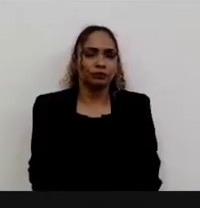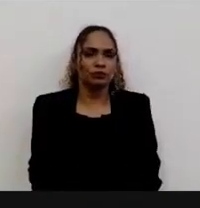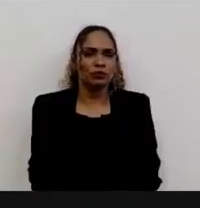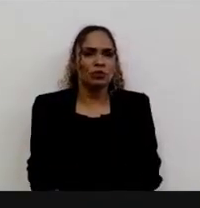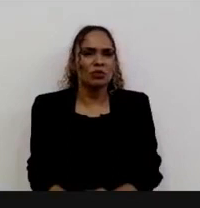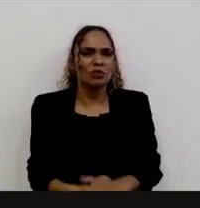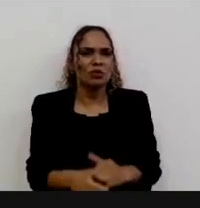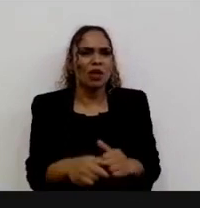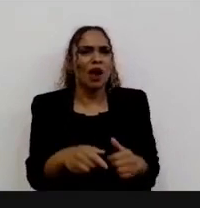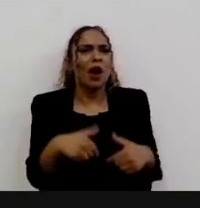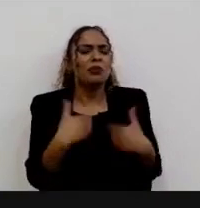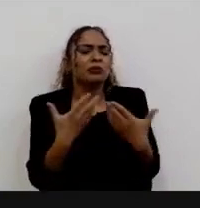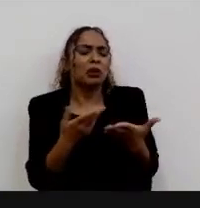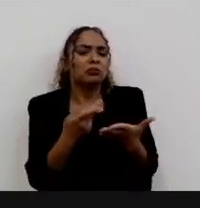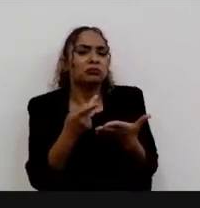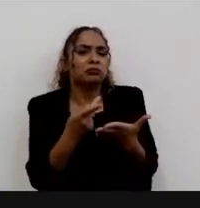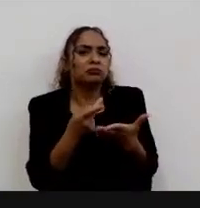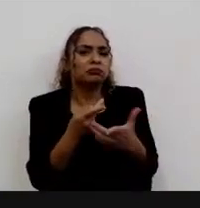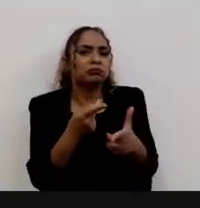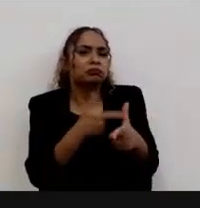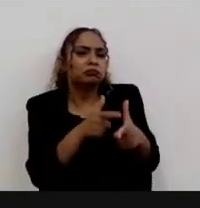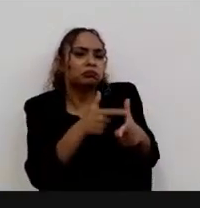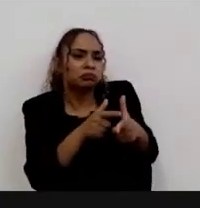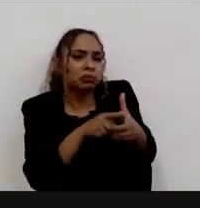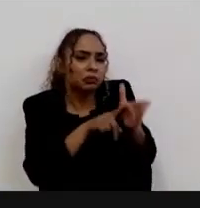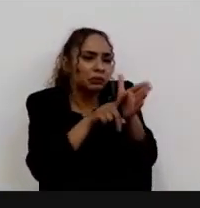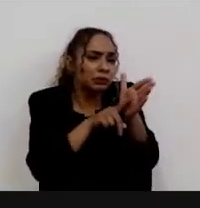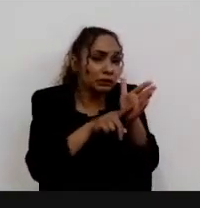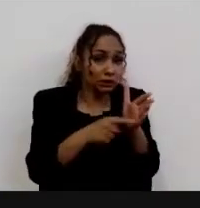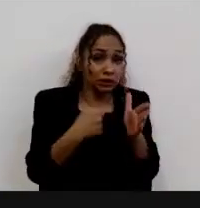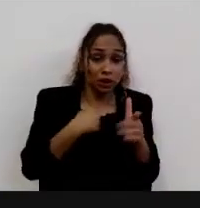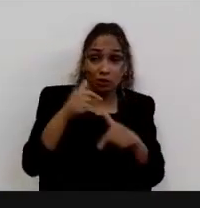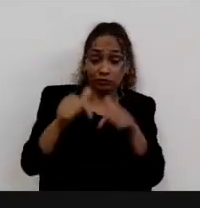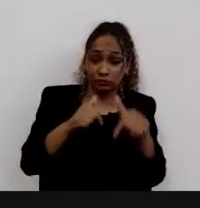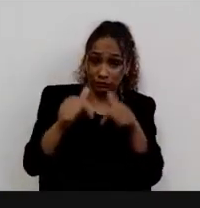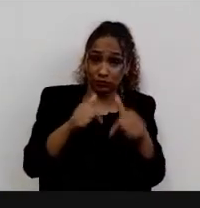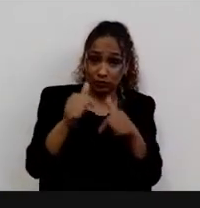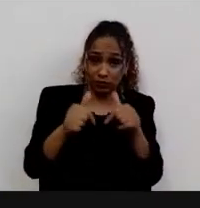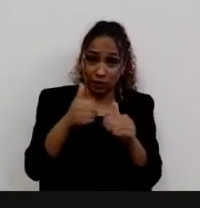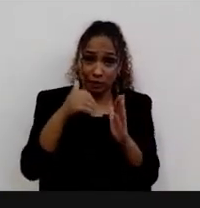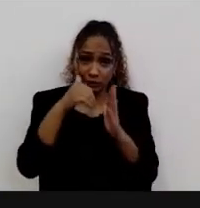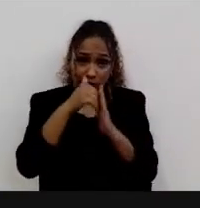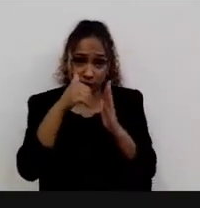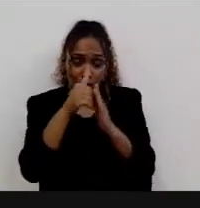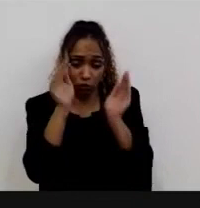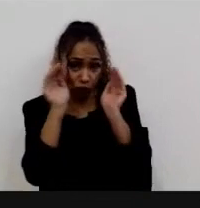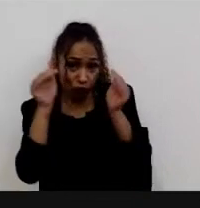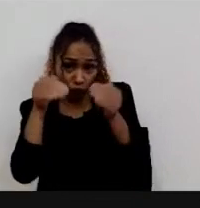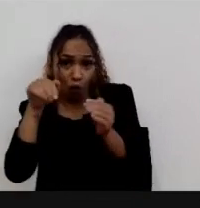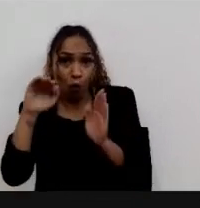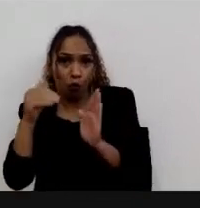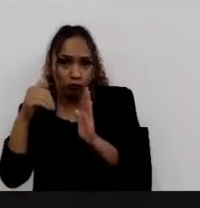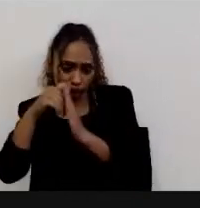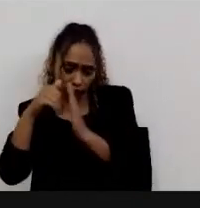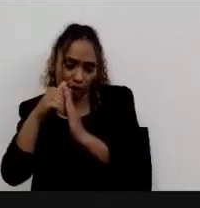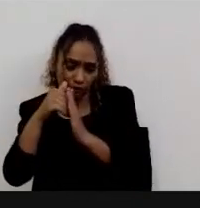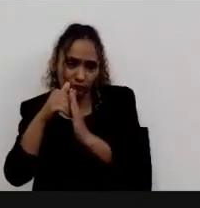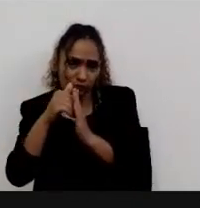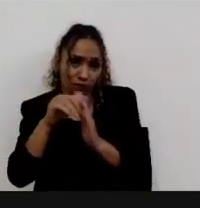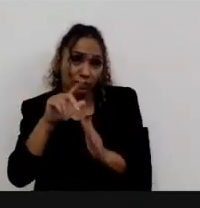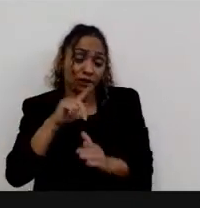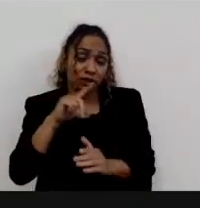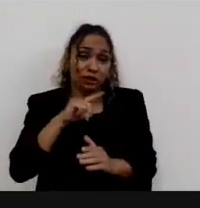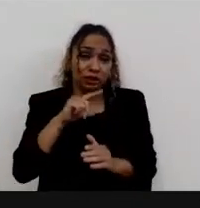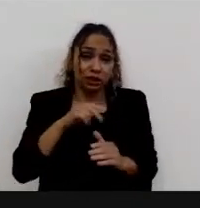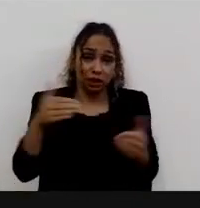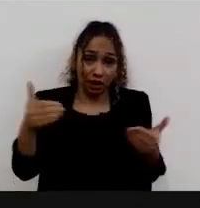Qual é o problema de pesquisa? Bom, eu trabalho no Senado, né, então meu foco ali inicialmente é o Senado Federal, né?